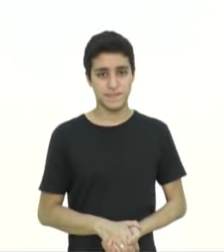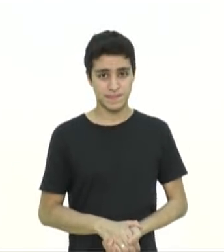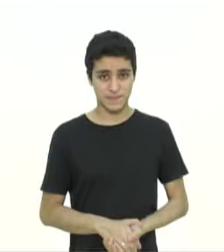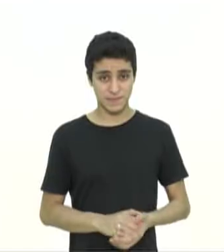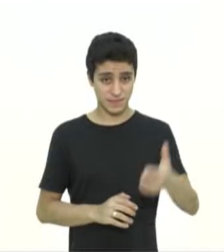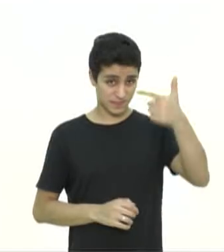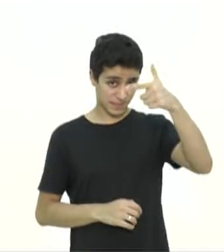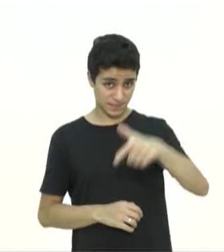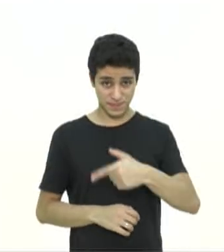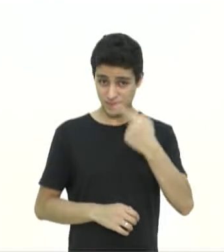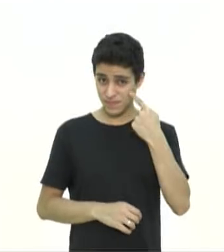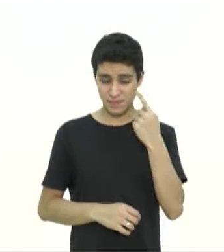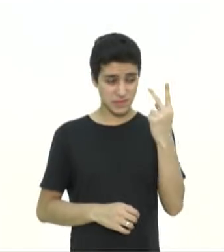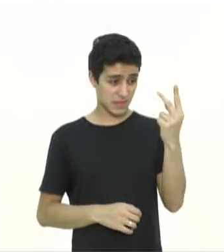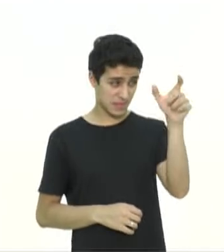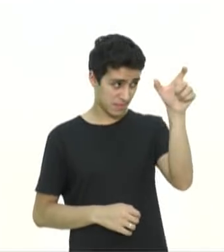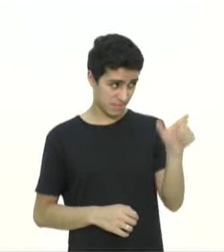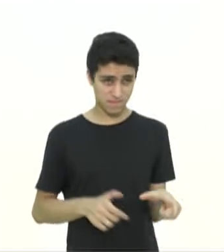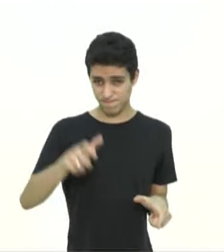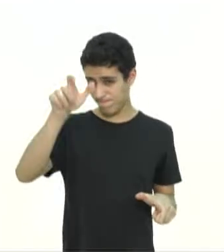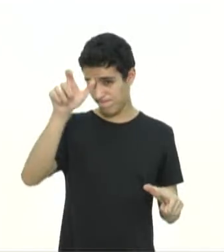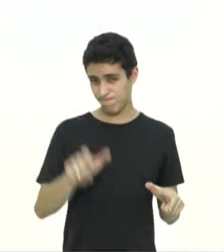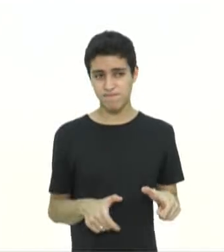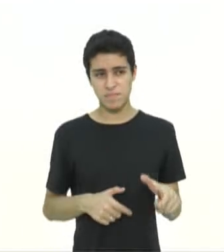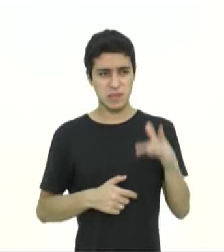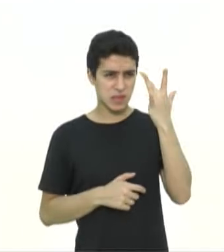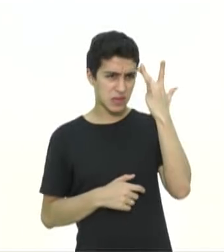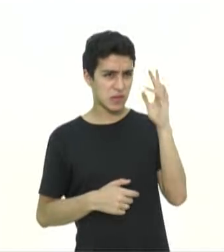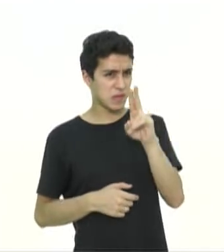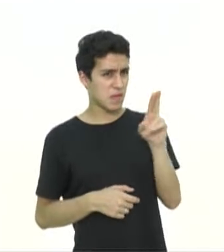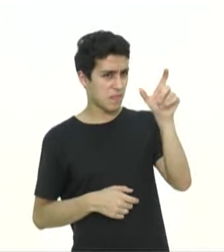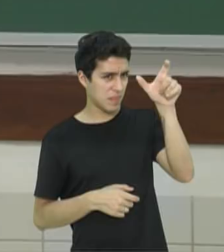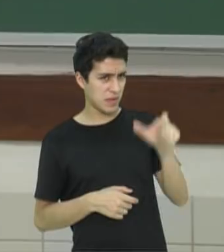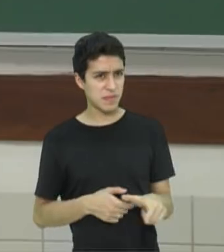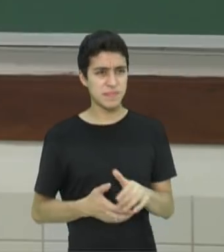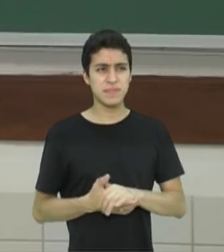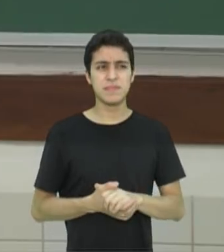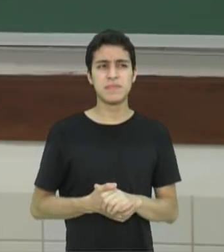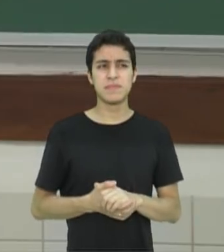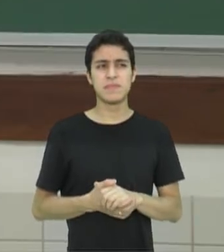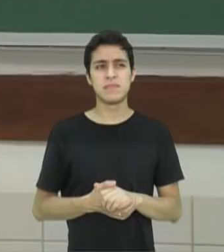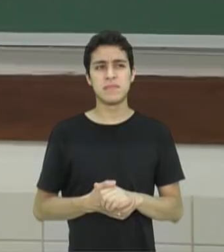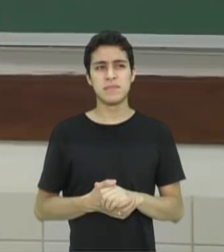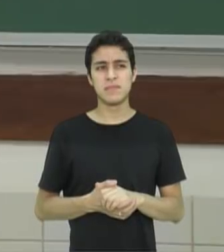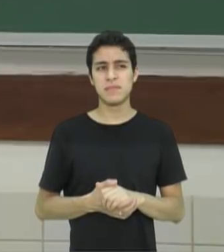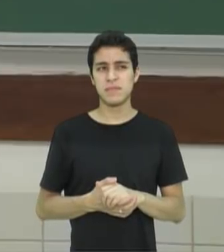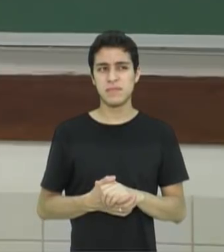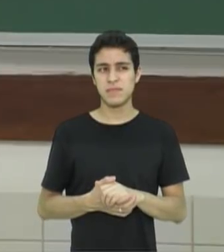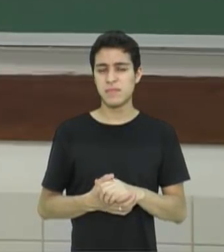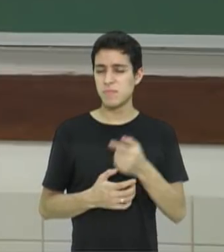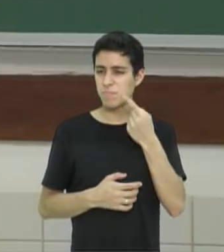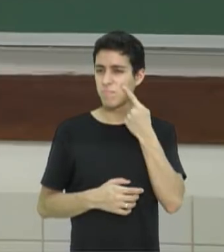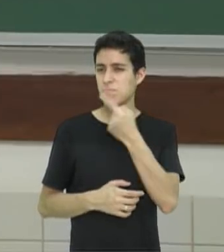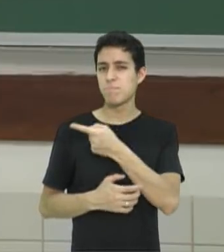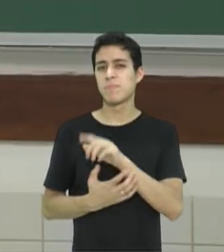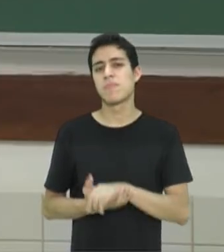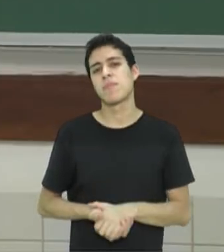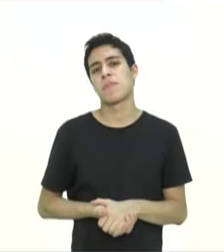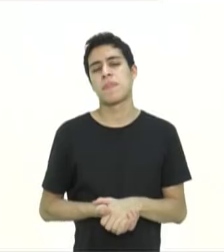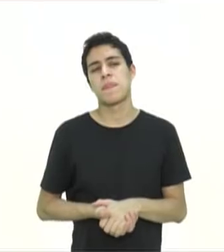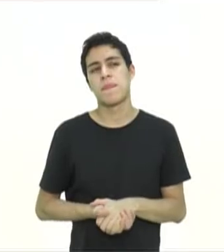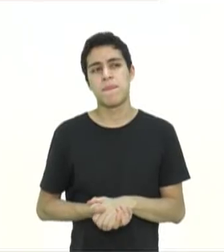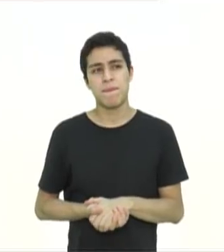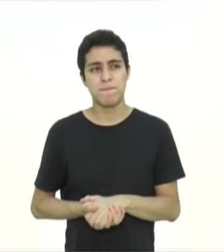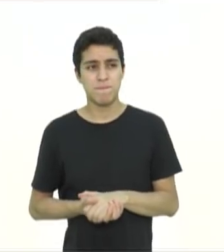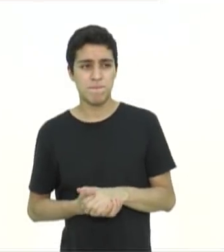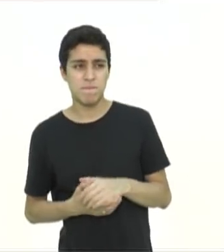Novamente, nós temos os dois personagens. Eu não sei o nome daquela personagem ali, não é o Wesley, mas é o Def. Vamos ver aqui, ó.